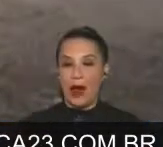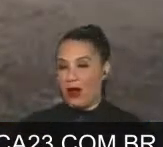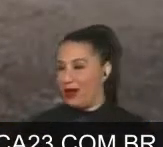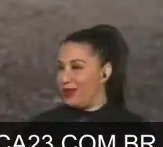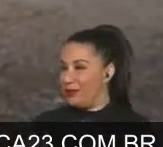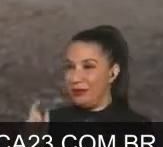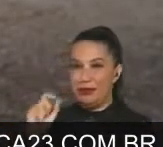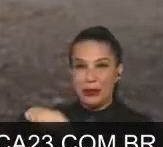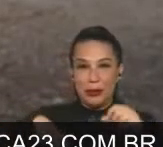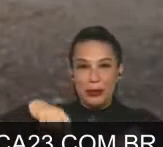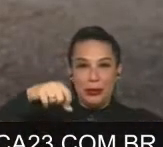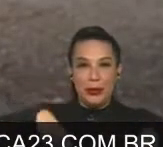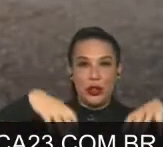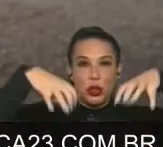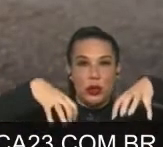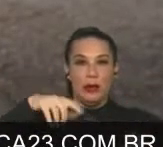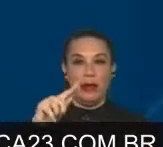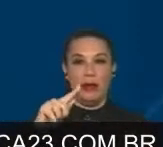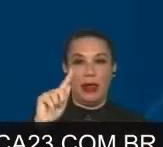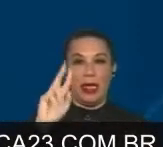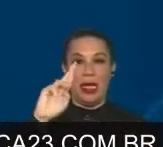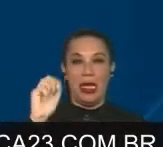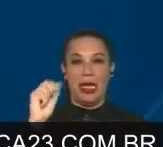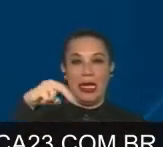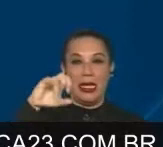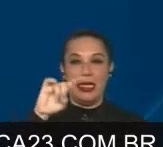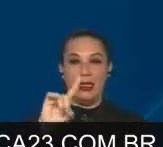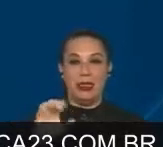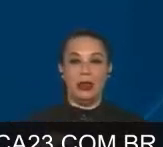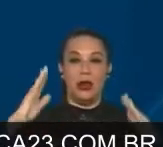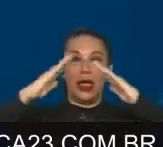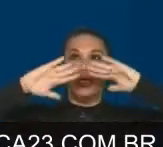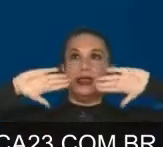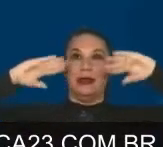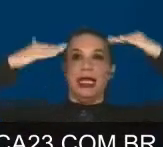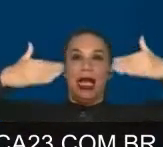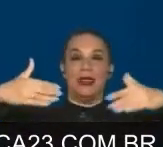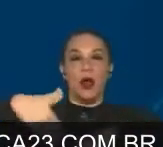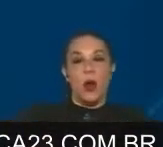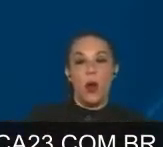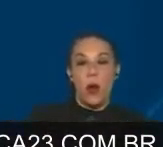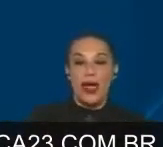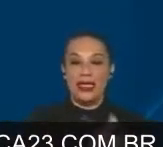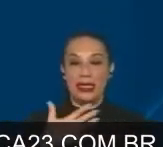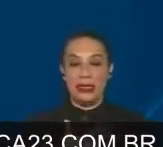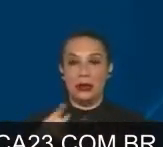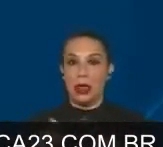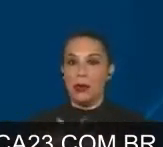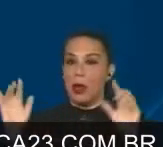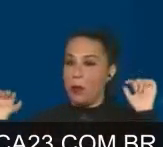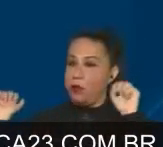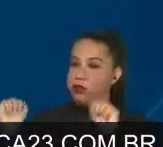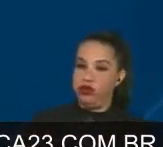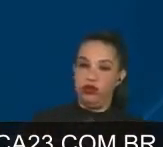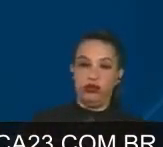que tomou conta dos telhados das casas e das ruas da cidade. As imagens mostram também a intensidade da